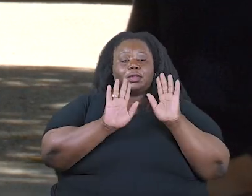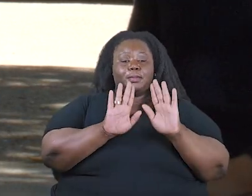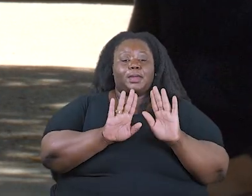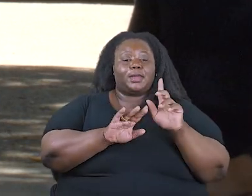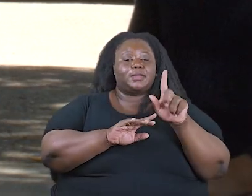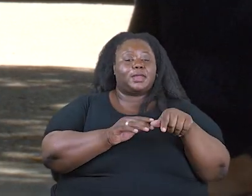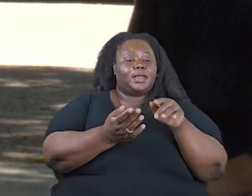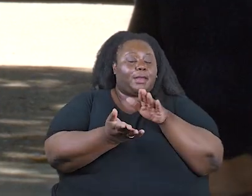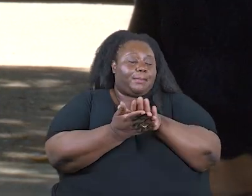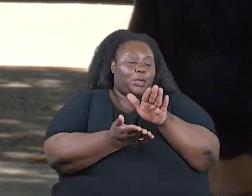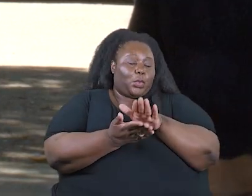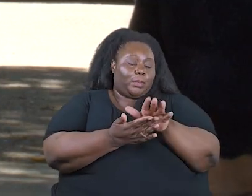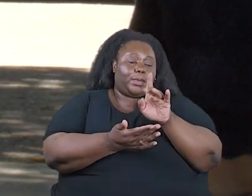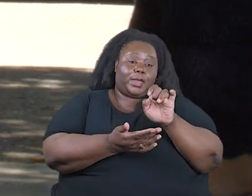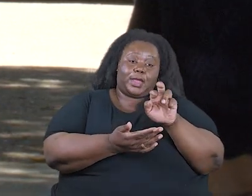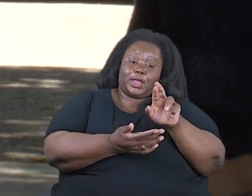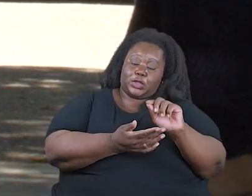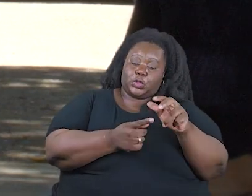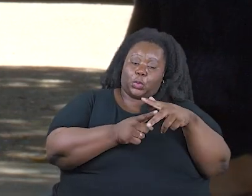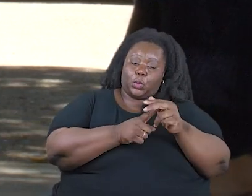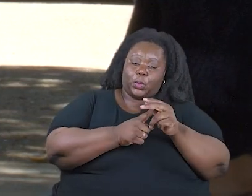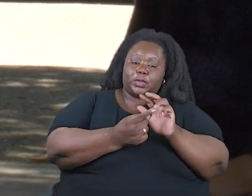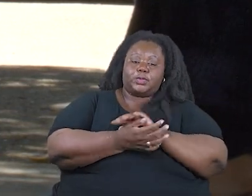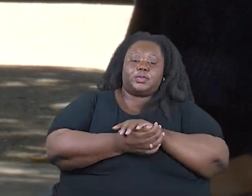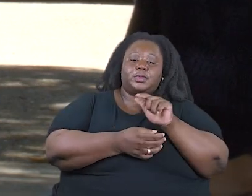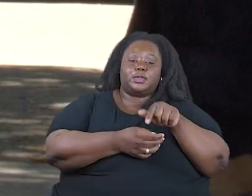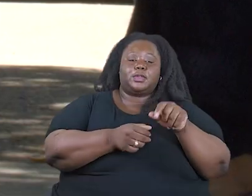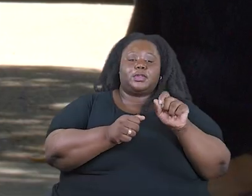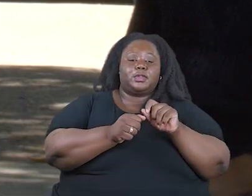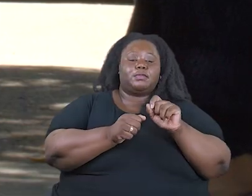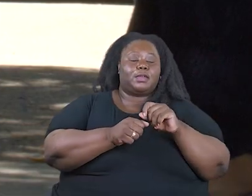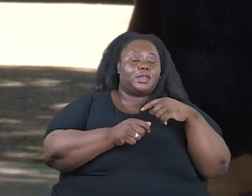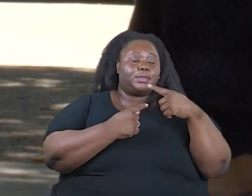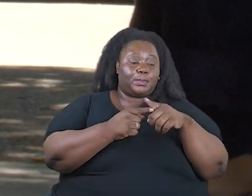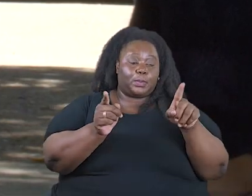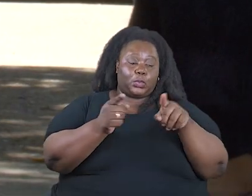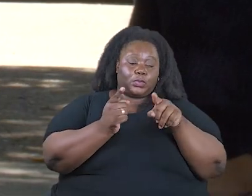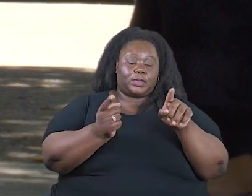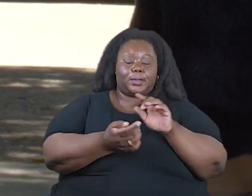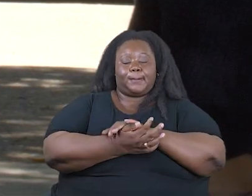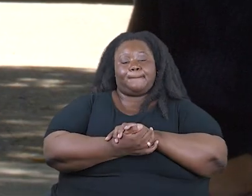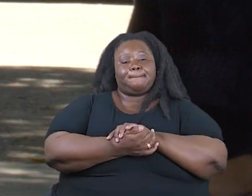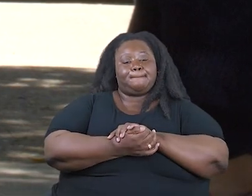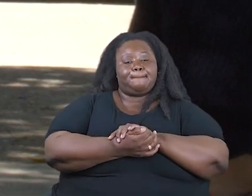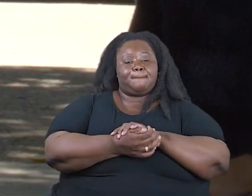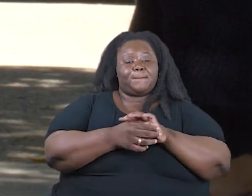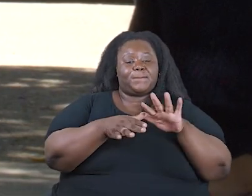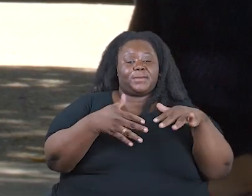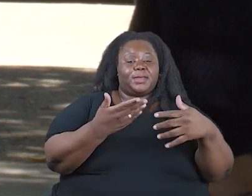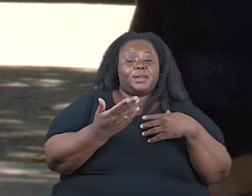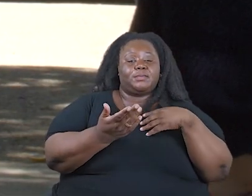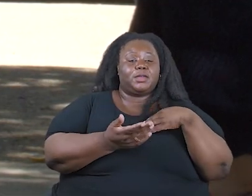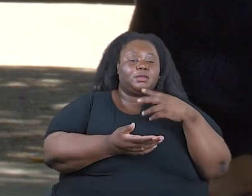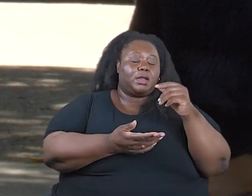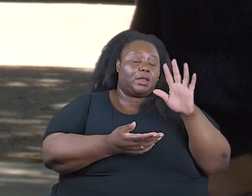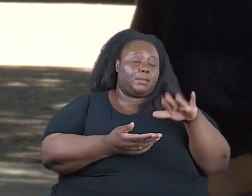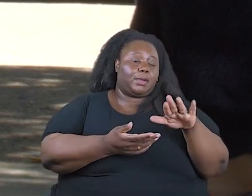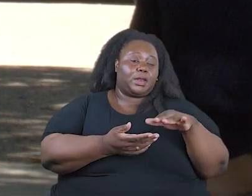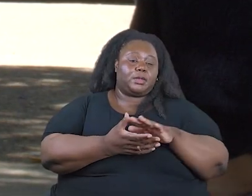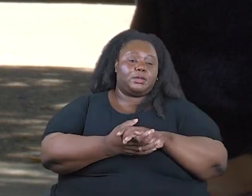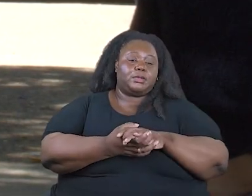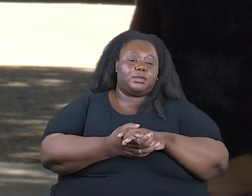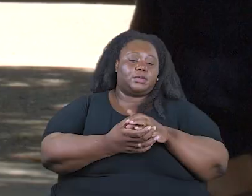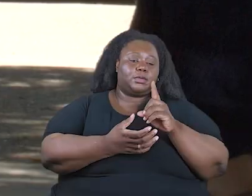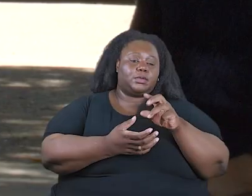que foi publicado por um editor que publica partitura musical. Então ele custava, na época,